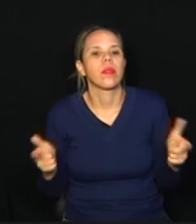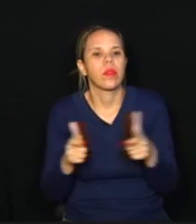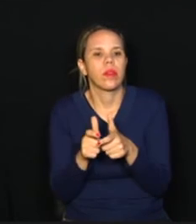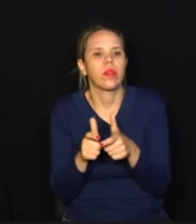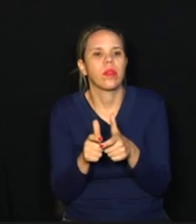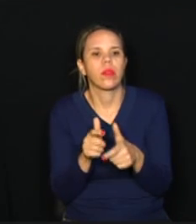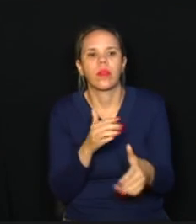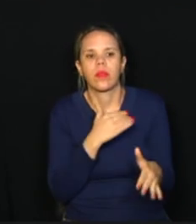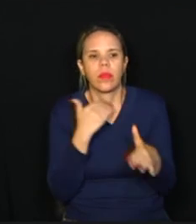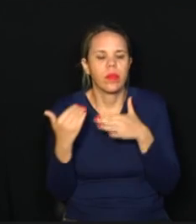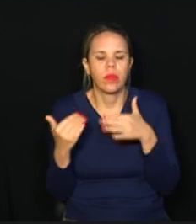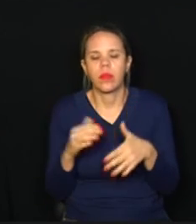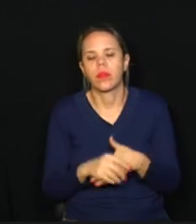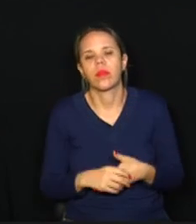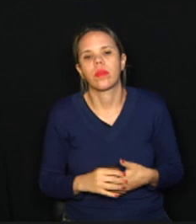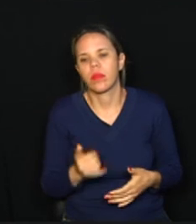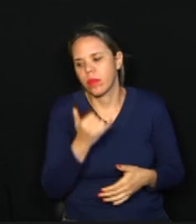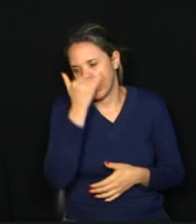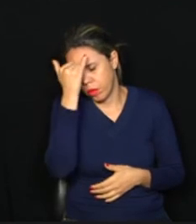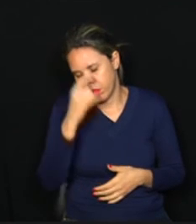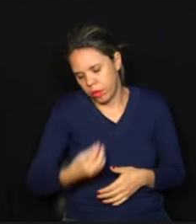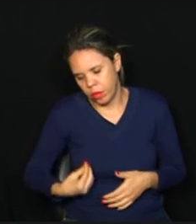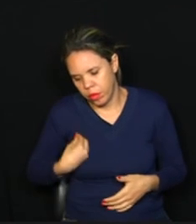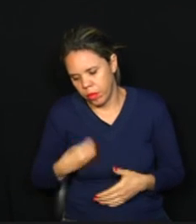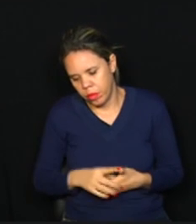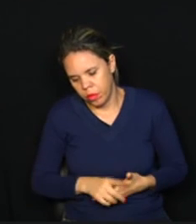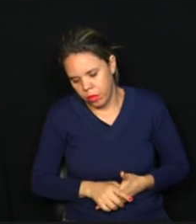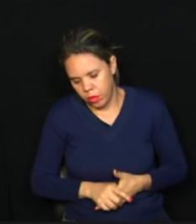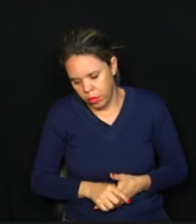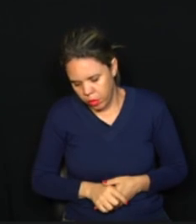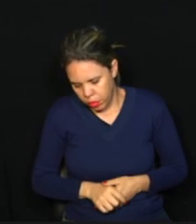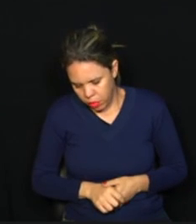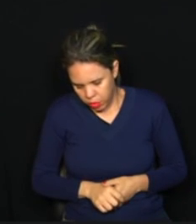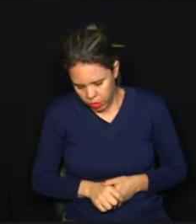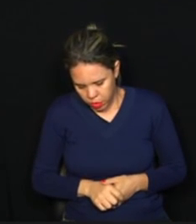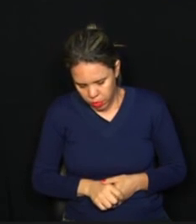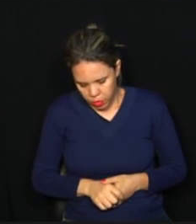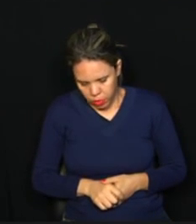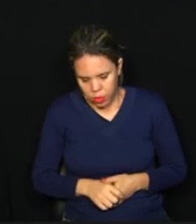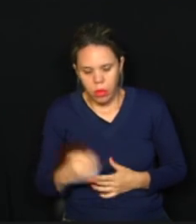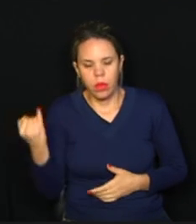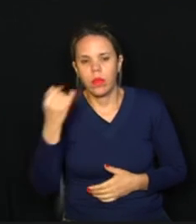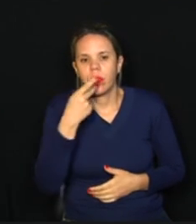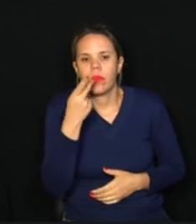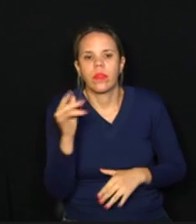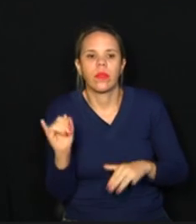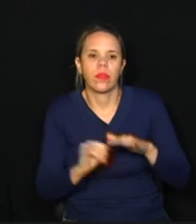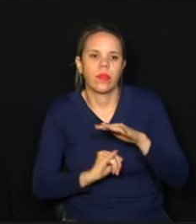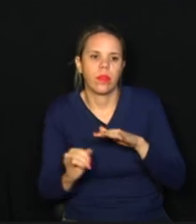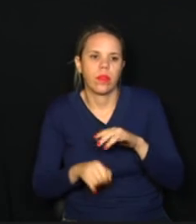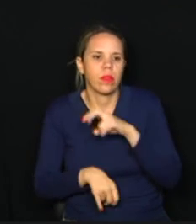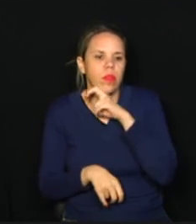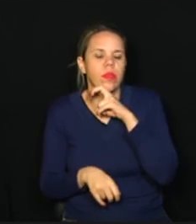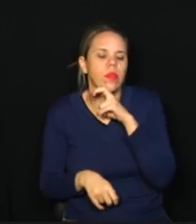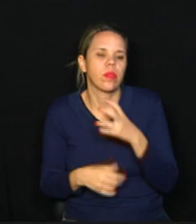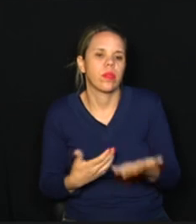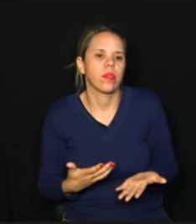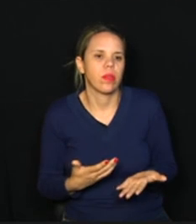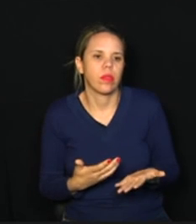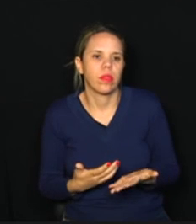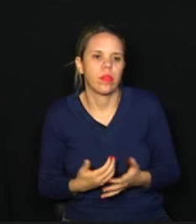número de mortes, da tragédia que nós vivemos. Né? É importante dizer, né, que o Instituto Butantan era alvo, inclusive, da